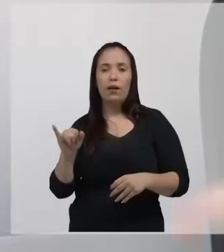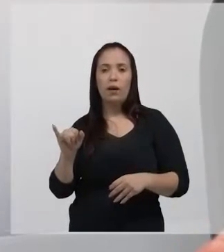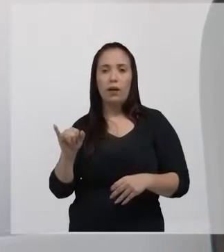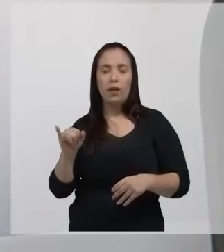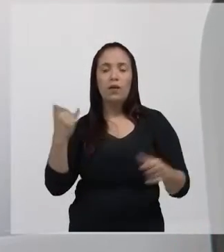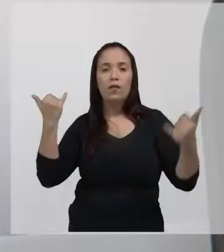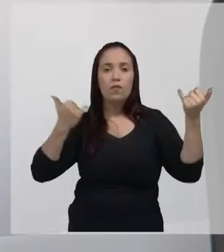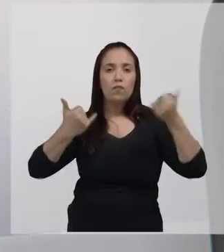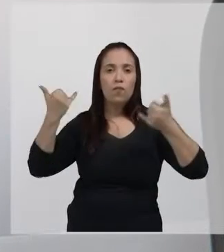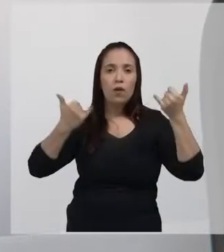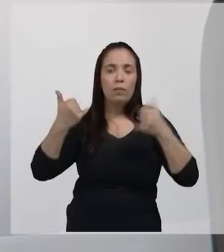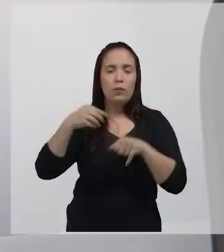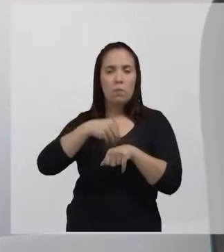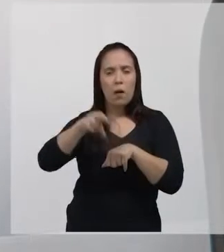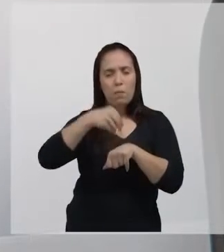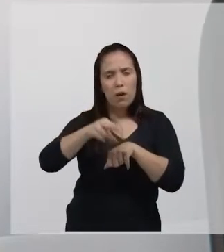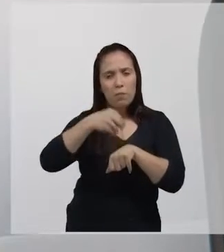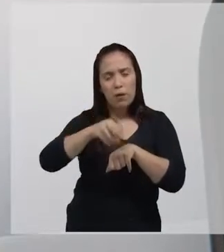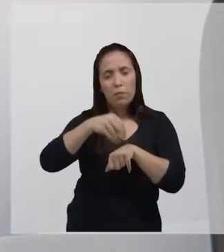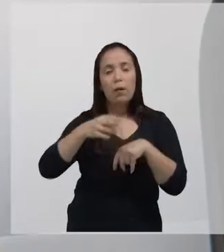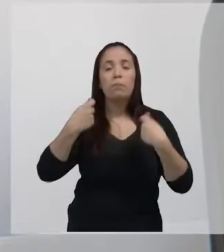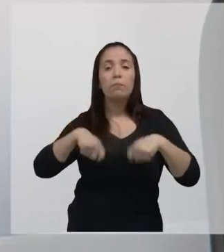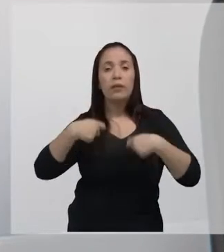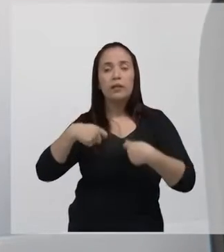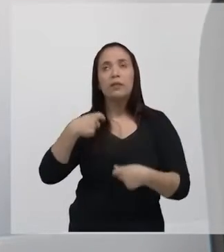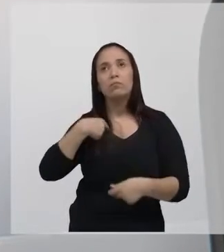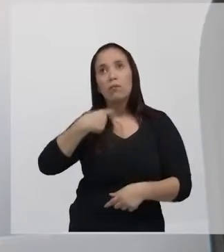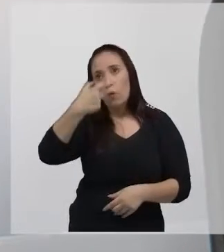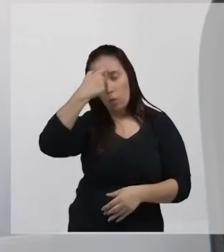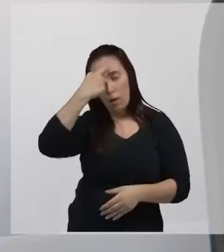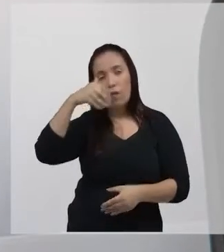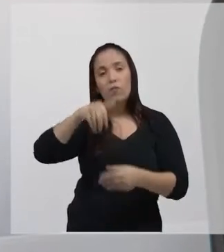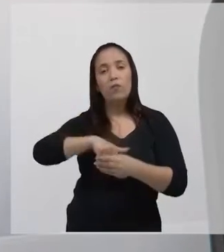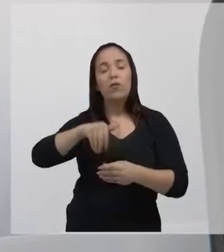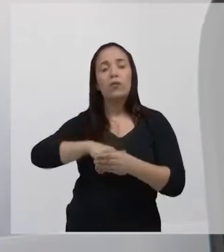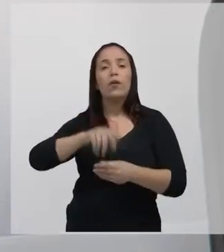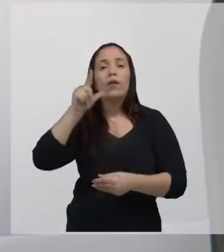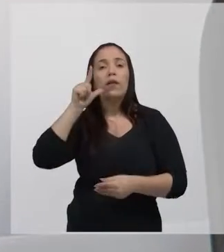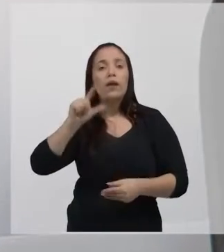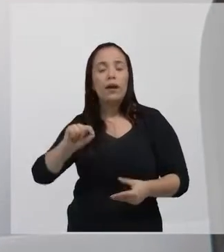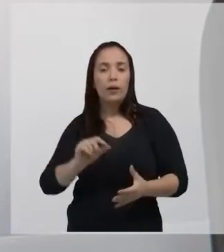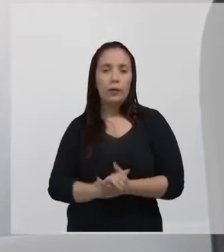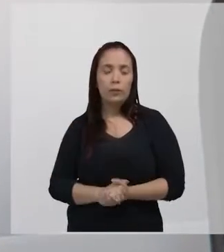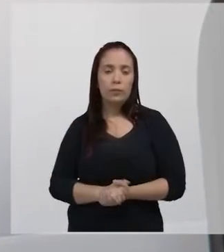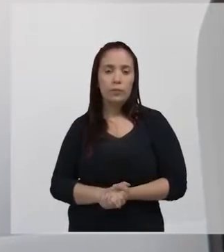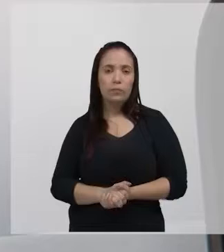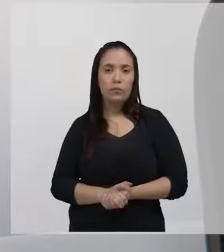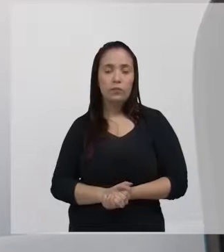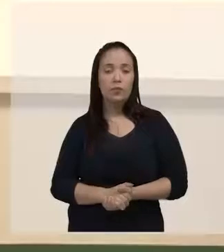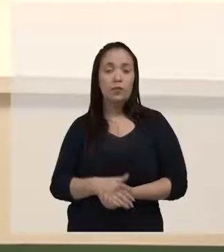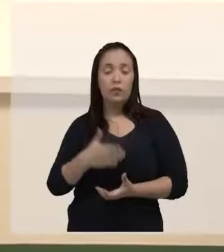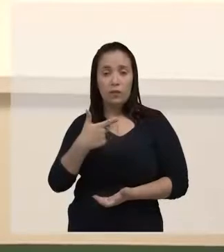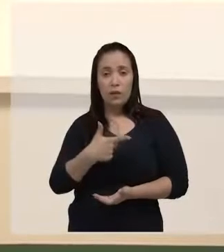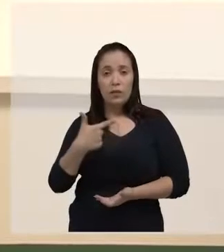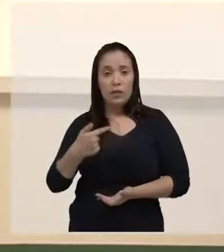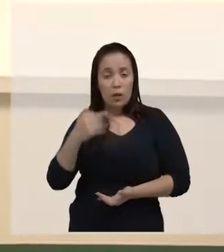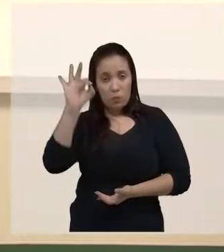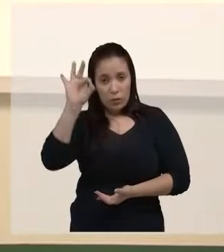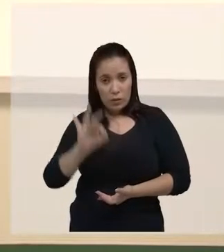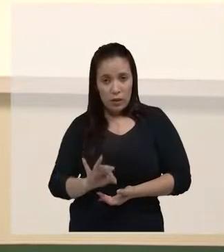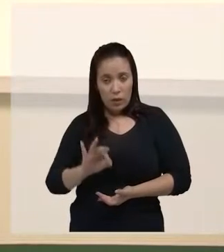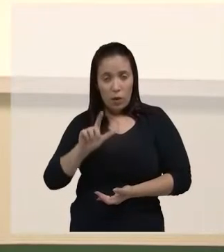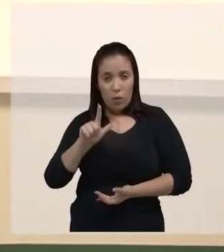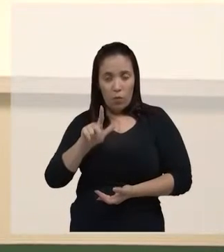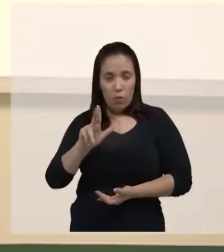recebe informações. E ele tem que tomar uma decisão. Em quem vai votar... Luiz, qual desses 27% do Lula, a